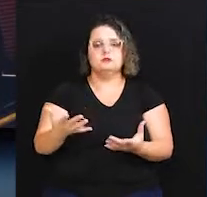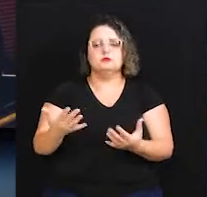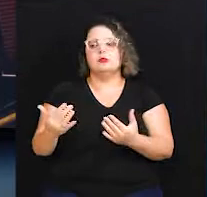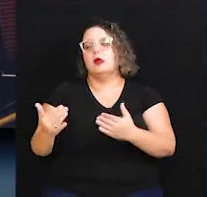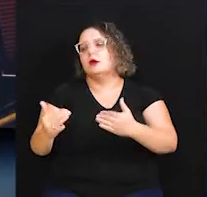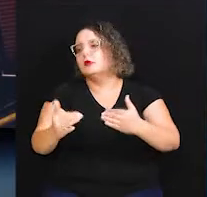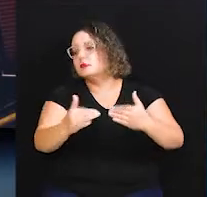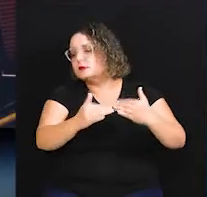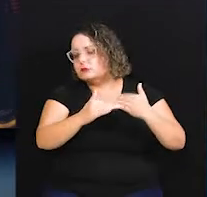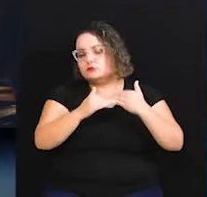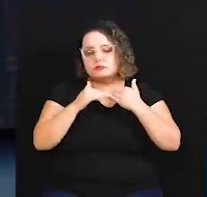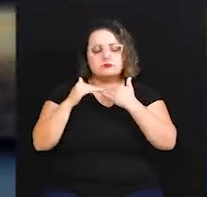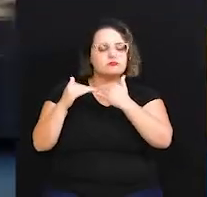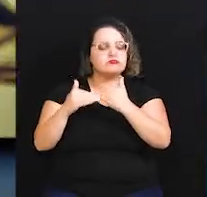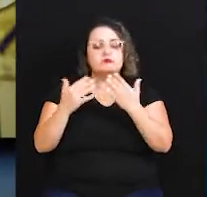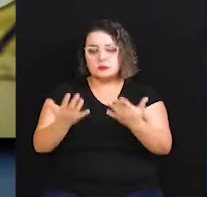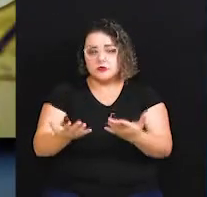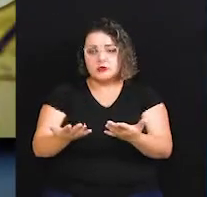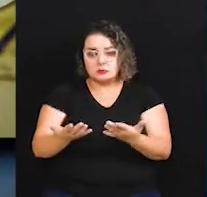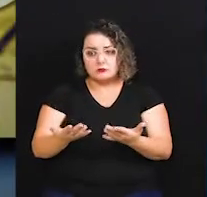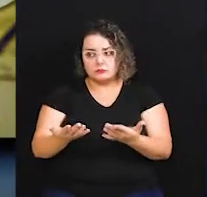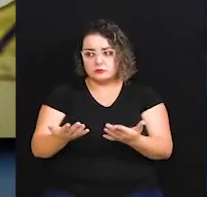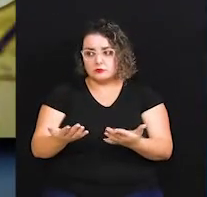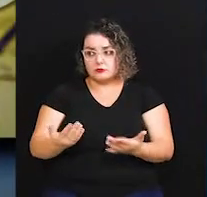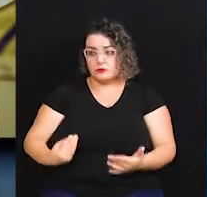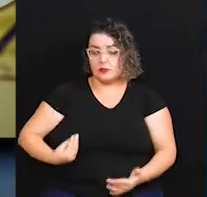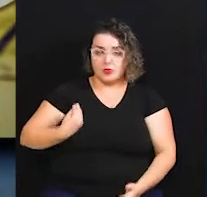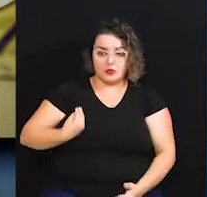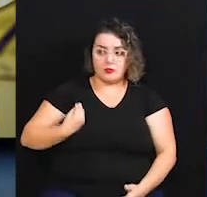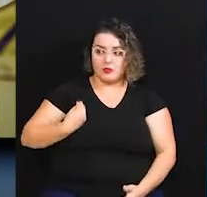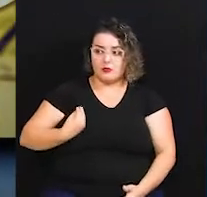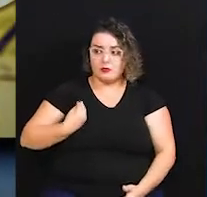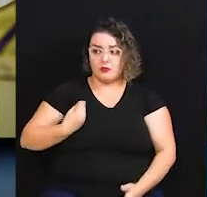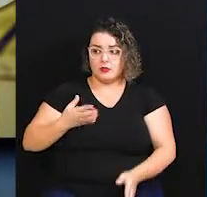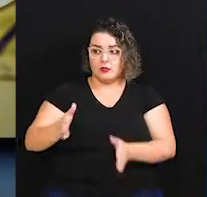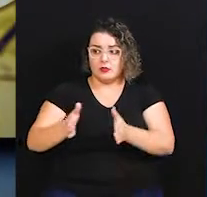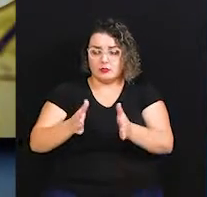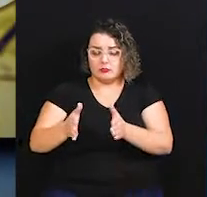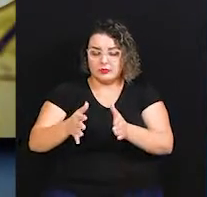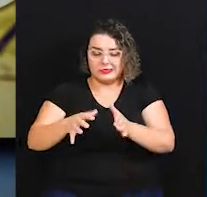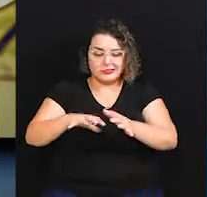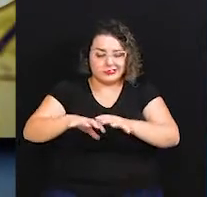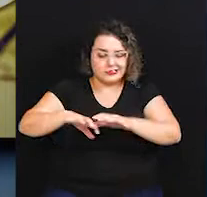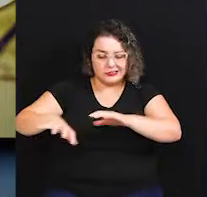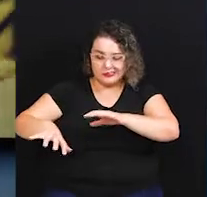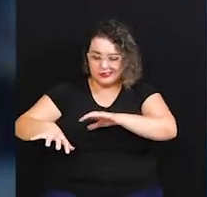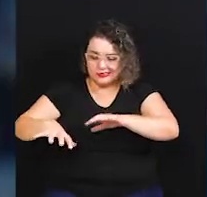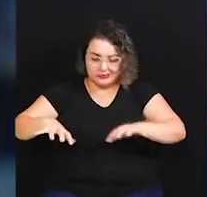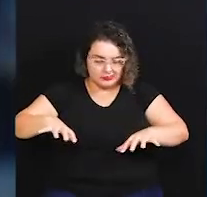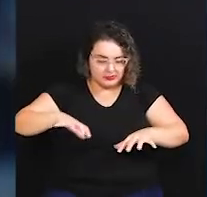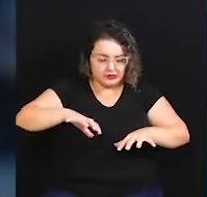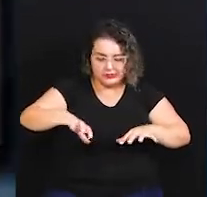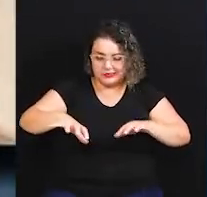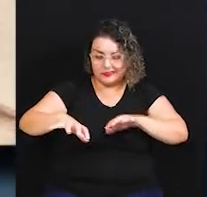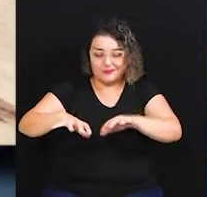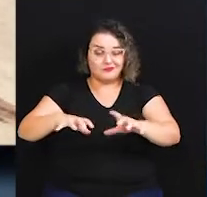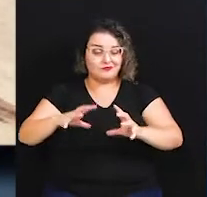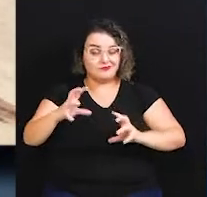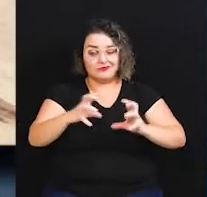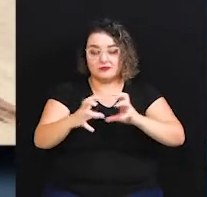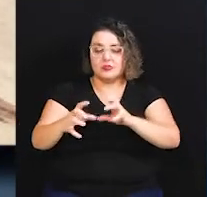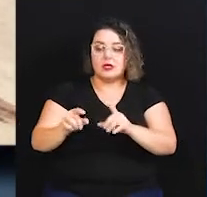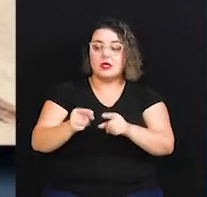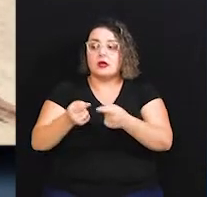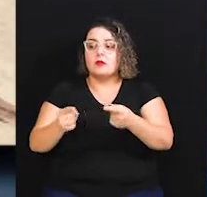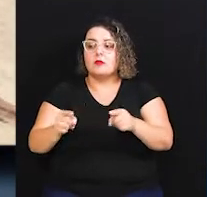para a mesma cena, assim, né? E ainda mais que a gente vive um momento de tanta divisão, né? Então a música